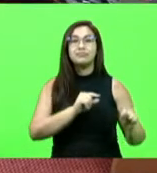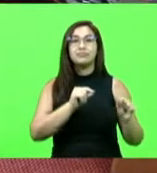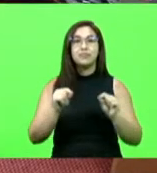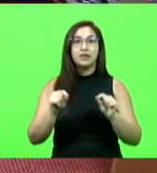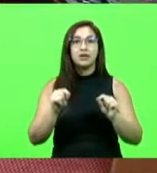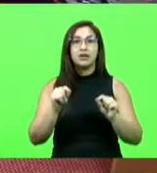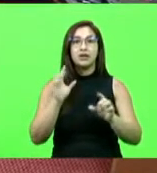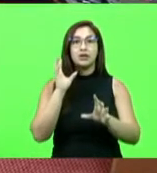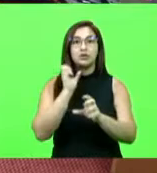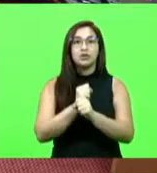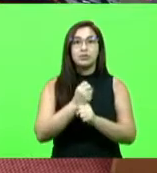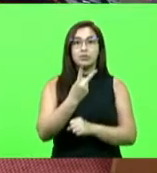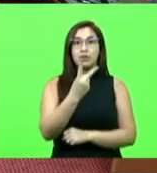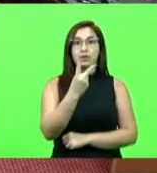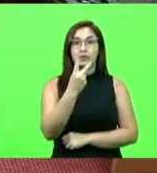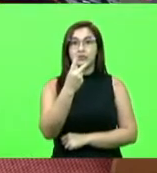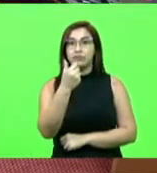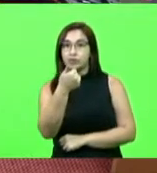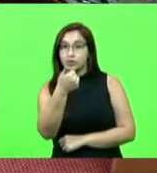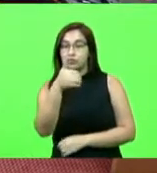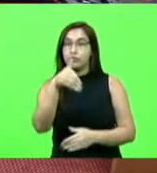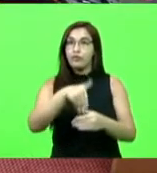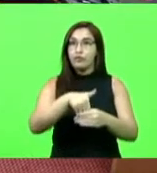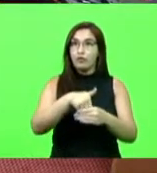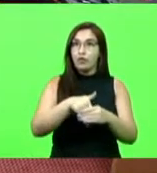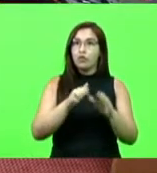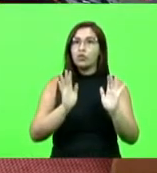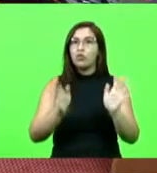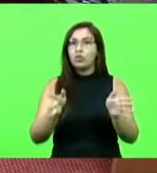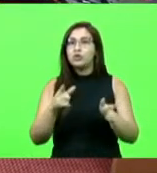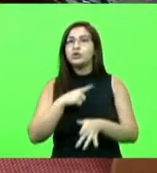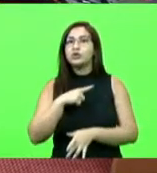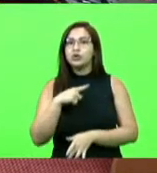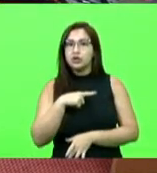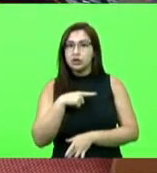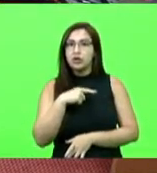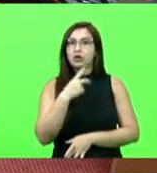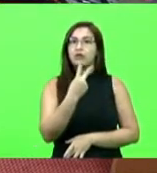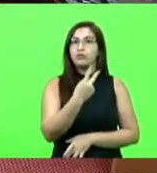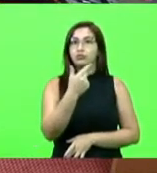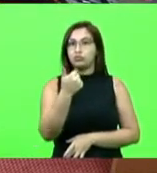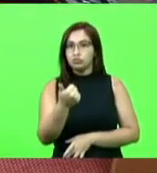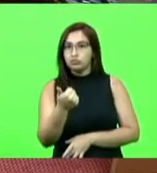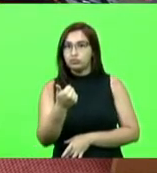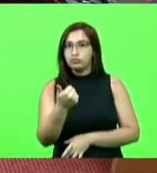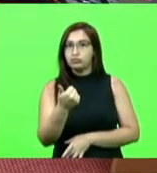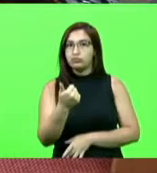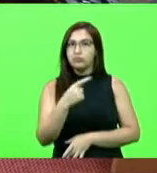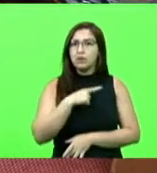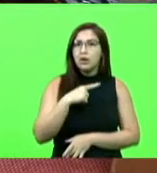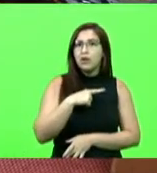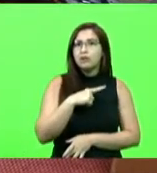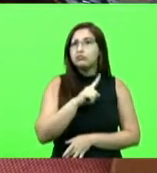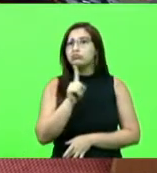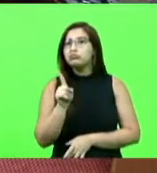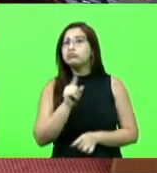21 votos. Acredito que já temos 21 votos. Ainda não, Marcos?